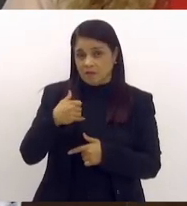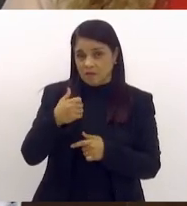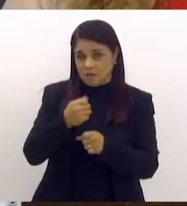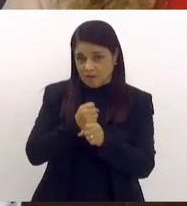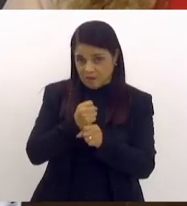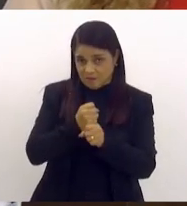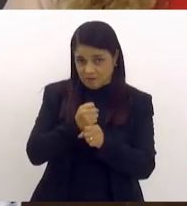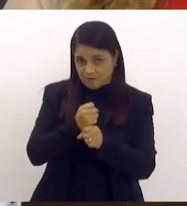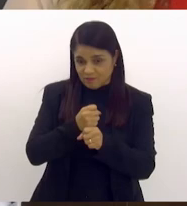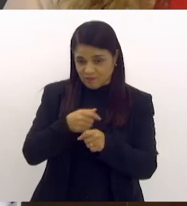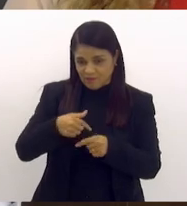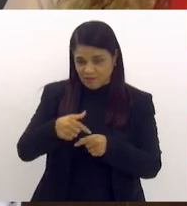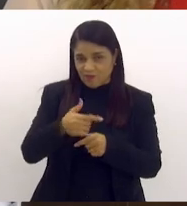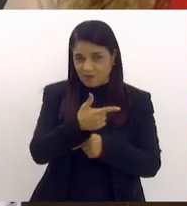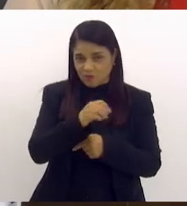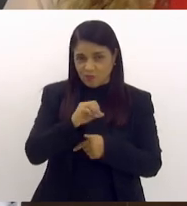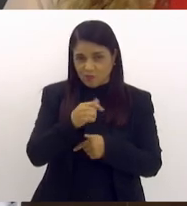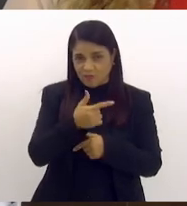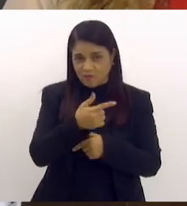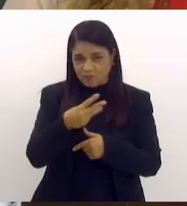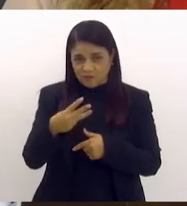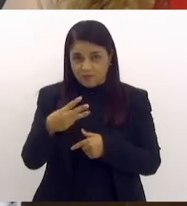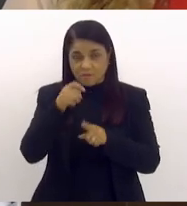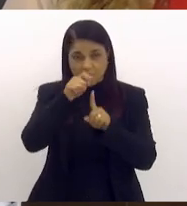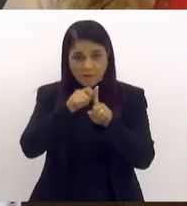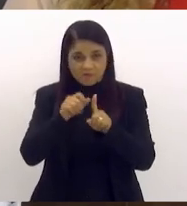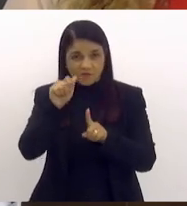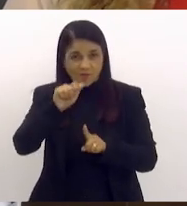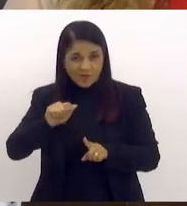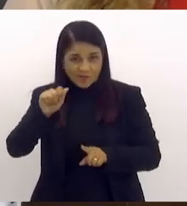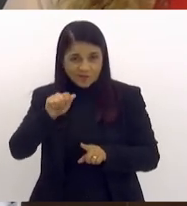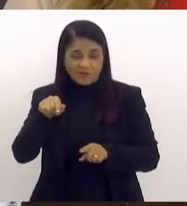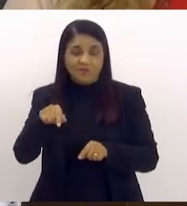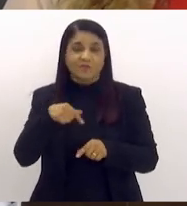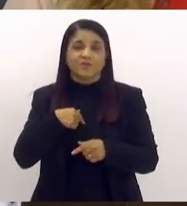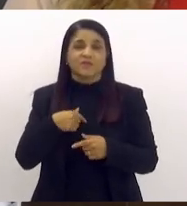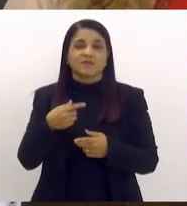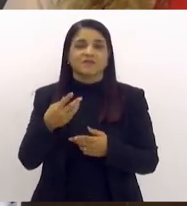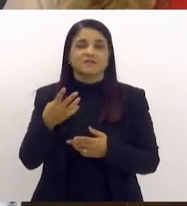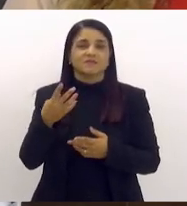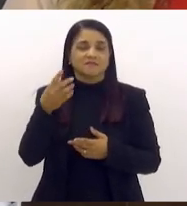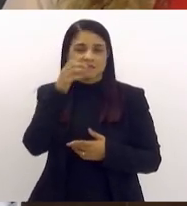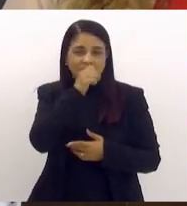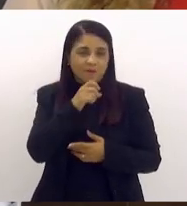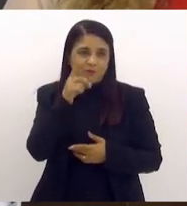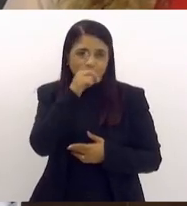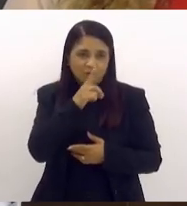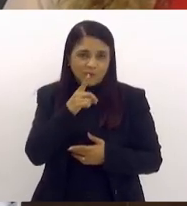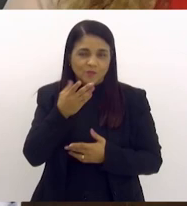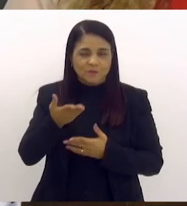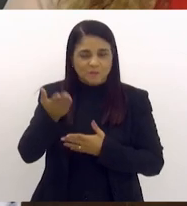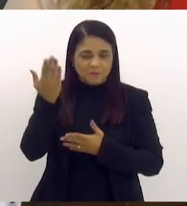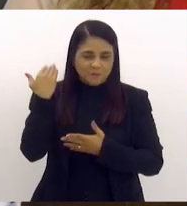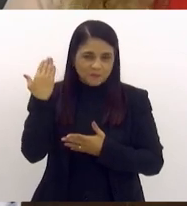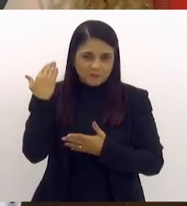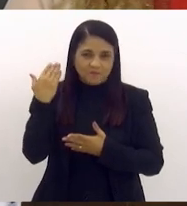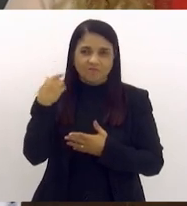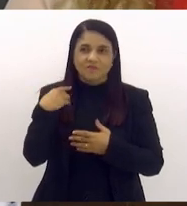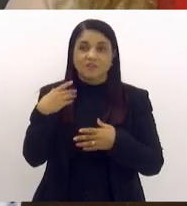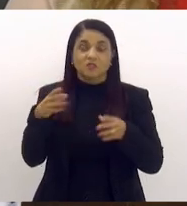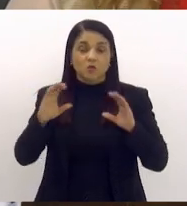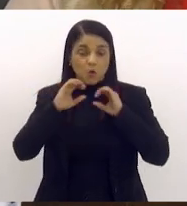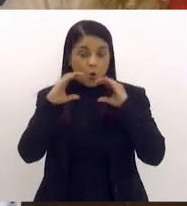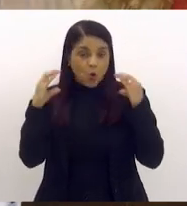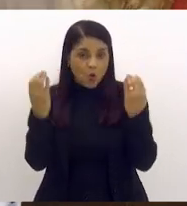Eh agora em agosto e esse último fim de semana nos últimos quatro dias da semana passada a gente estava em